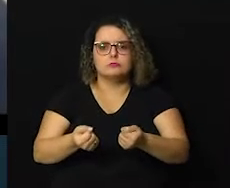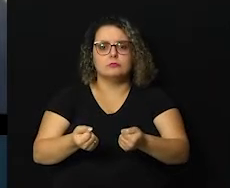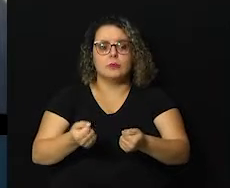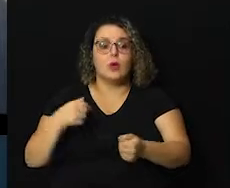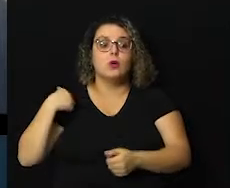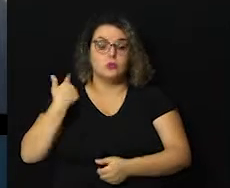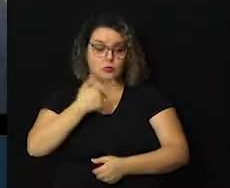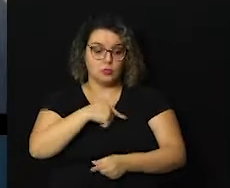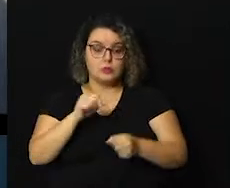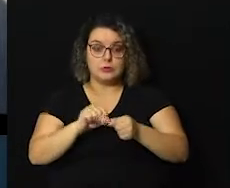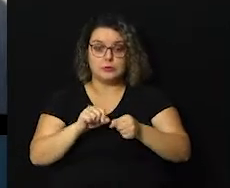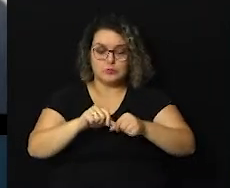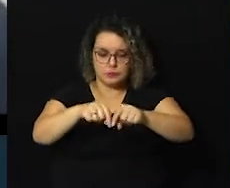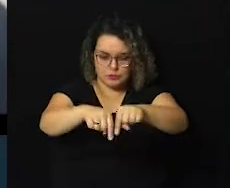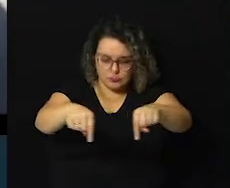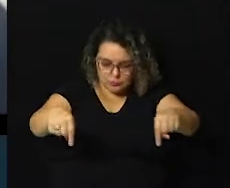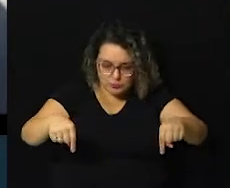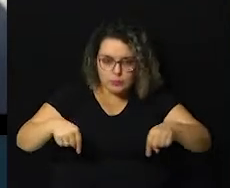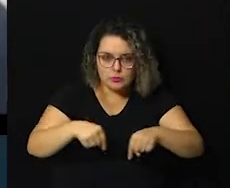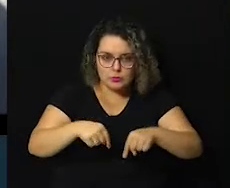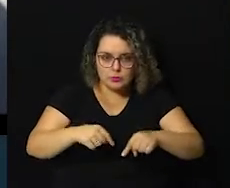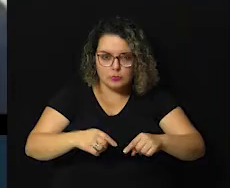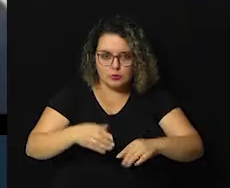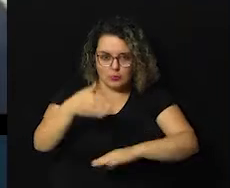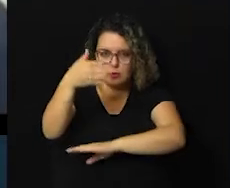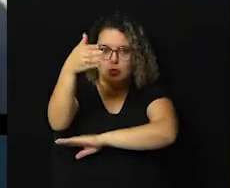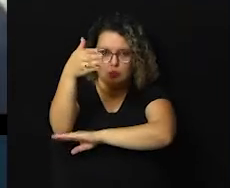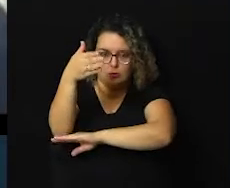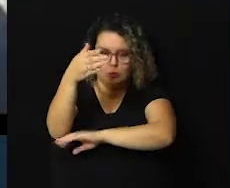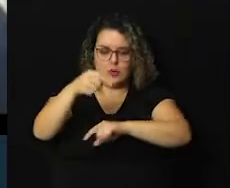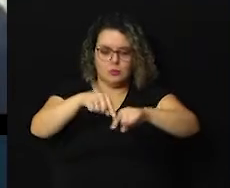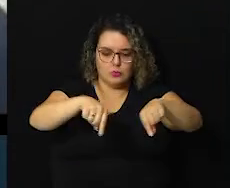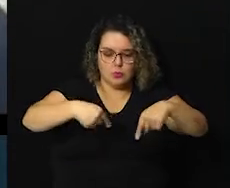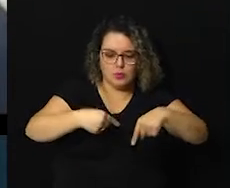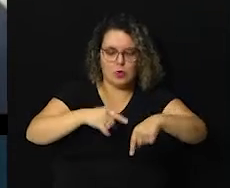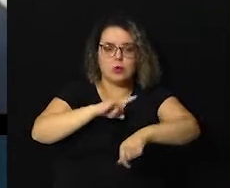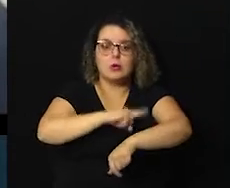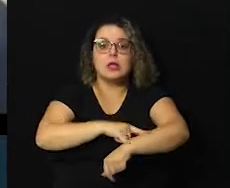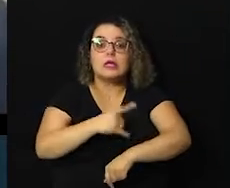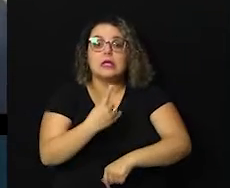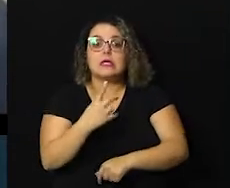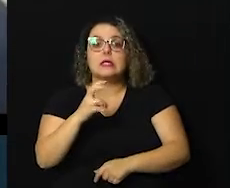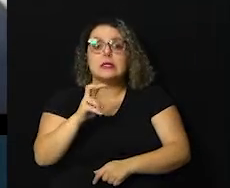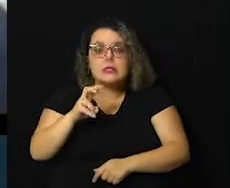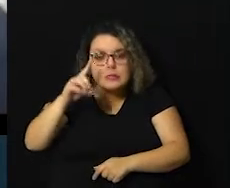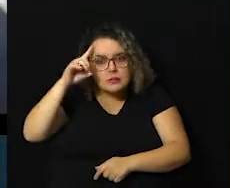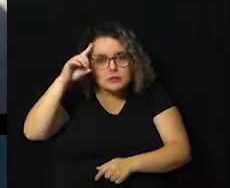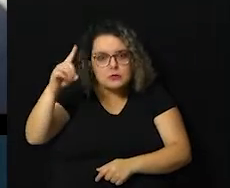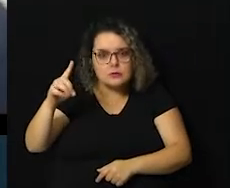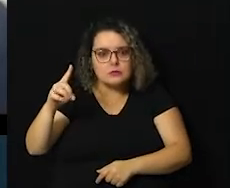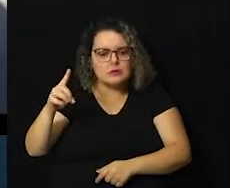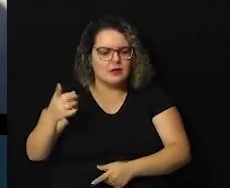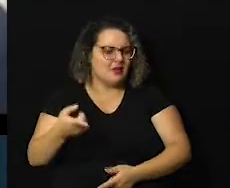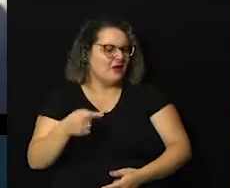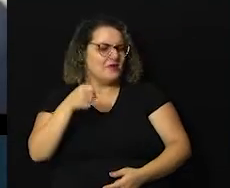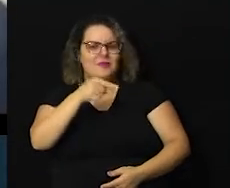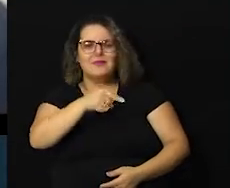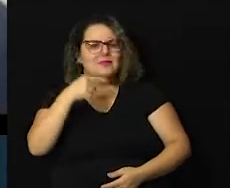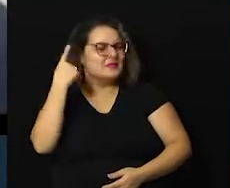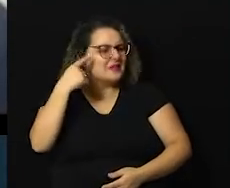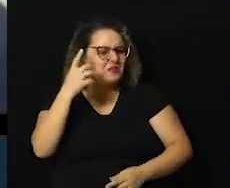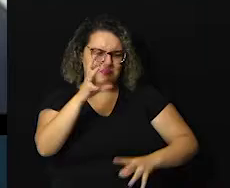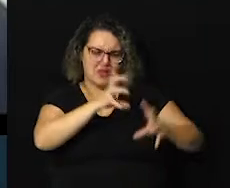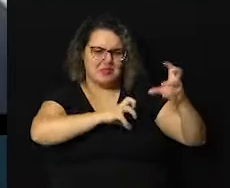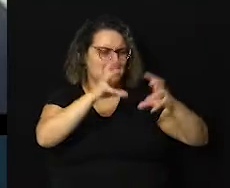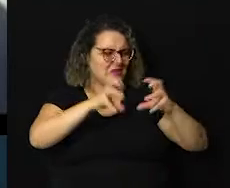mundo parece gente vai fazer um cômodo um quarto de hotel que era um quarto e um banheiro e 15 dias todo mundo Mission a